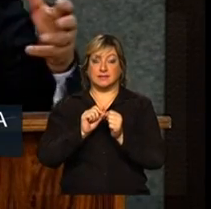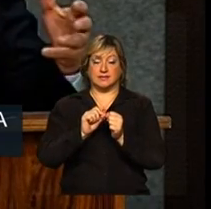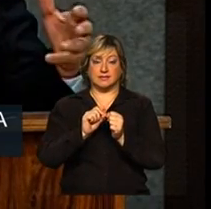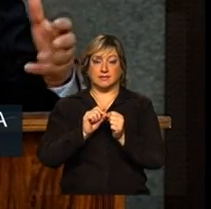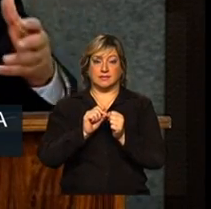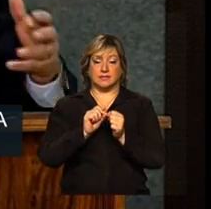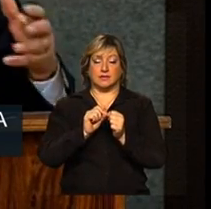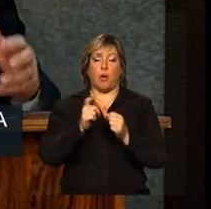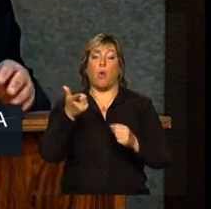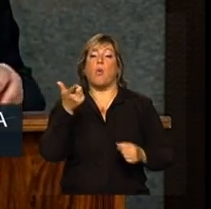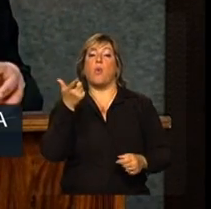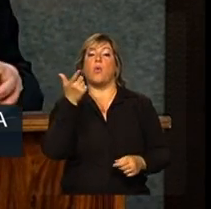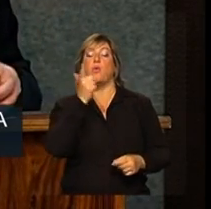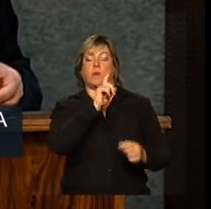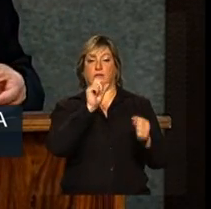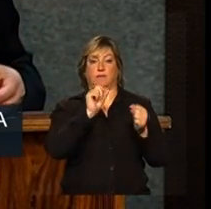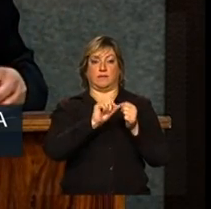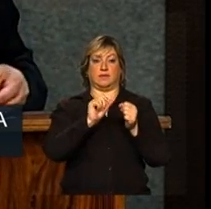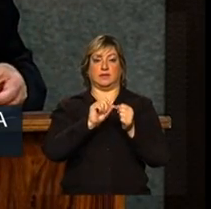realiza